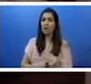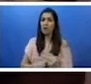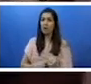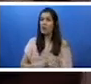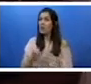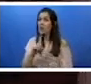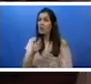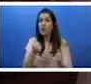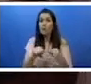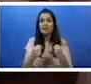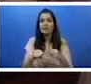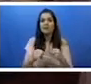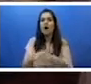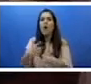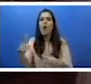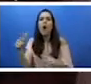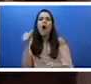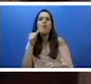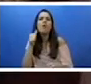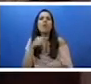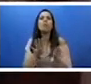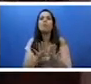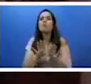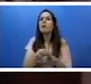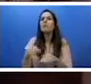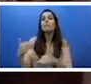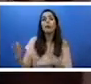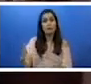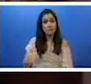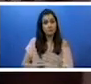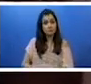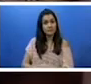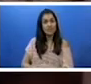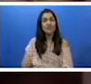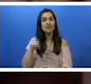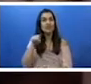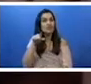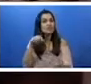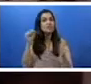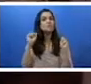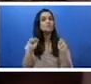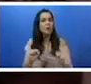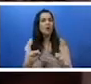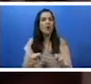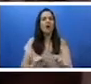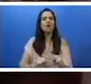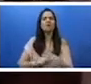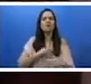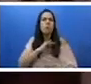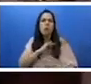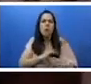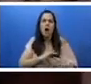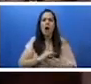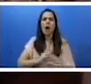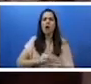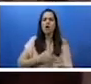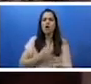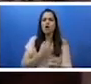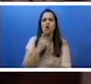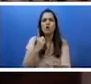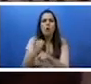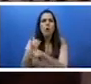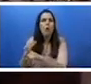tenham que passar também o que outras mulheres estão passando, que vocês possam fazer um tratamento, que vocês possam buscar